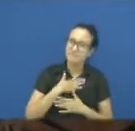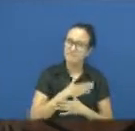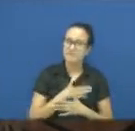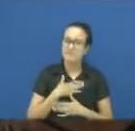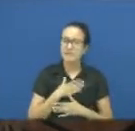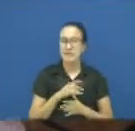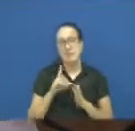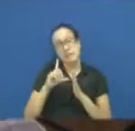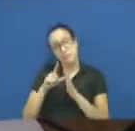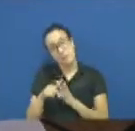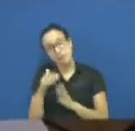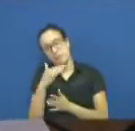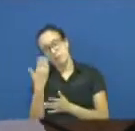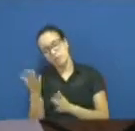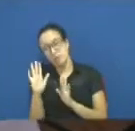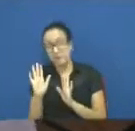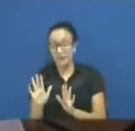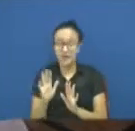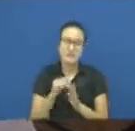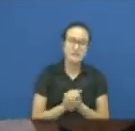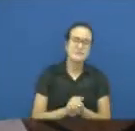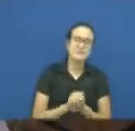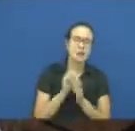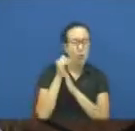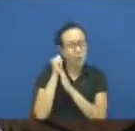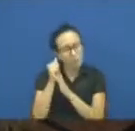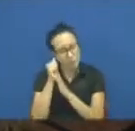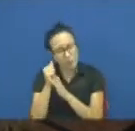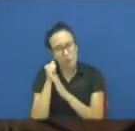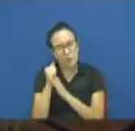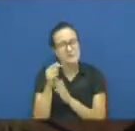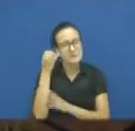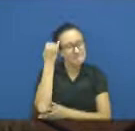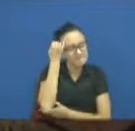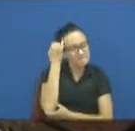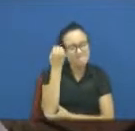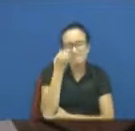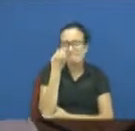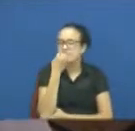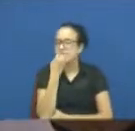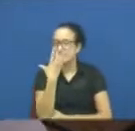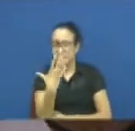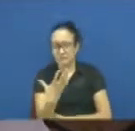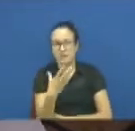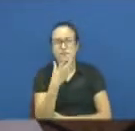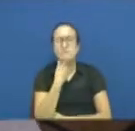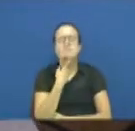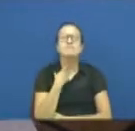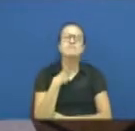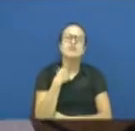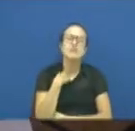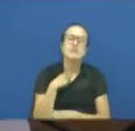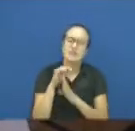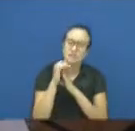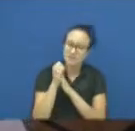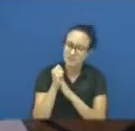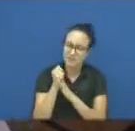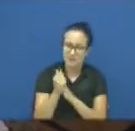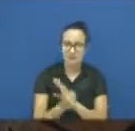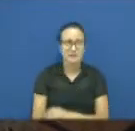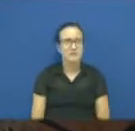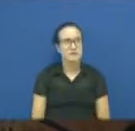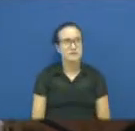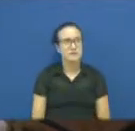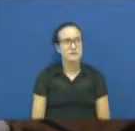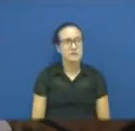pós-mortem, mas eu acho que a intenção é que é válida, a intenção é que fica. Eu quero